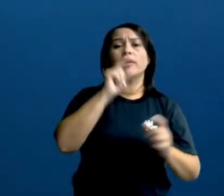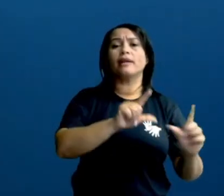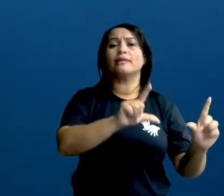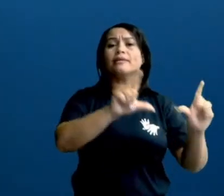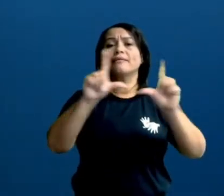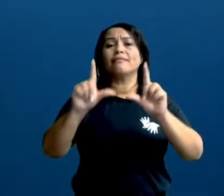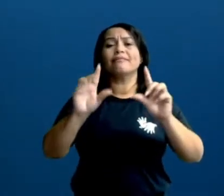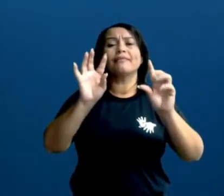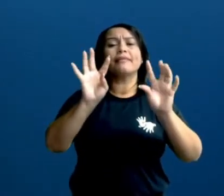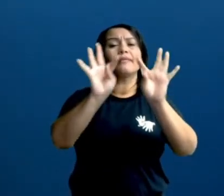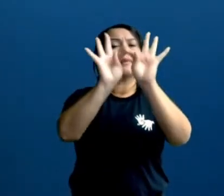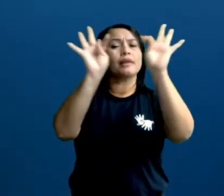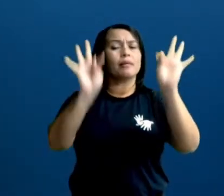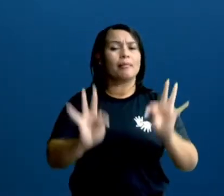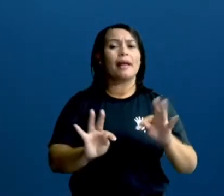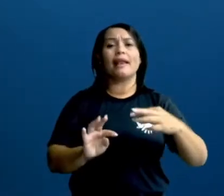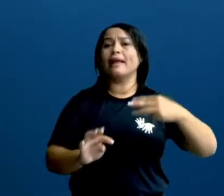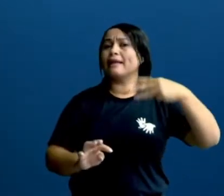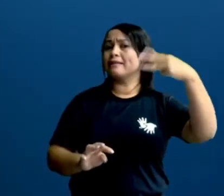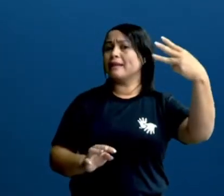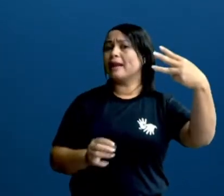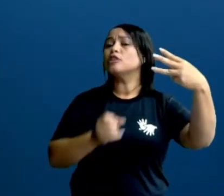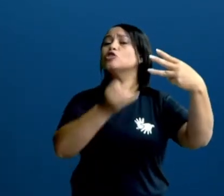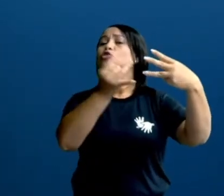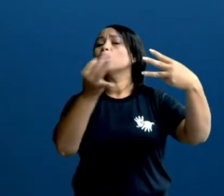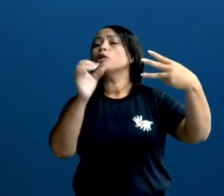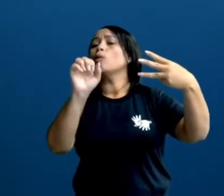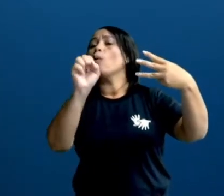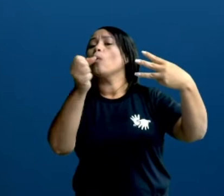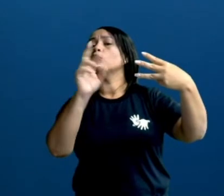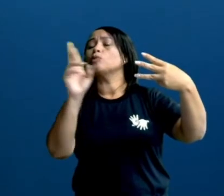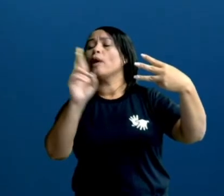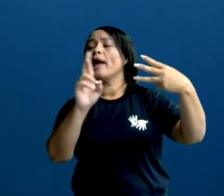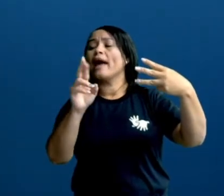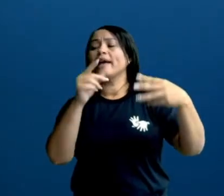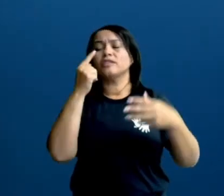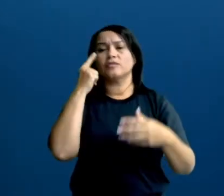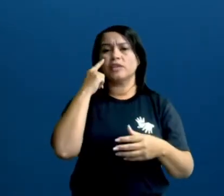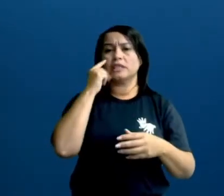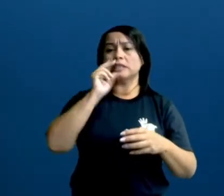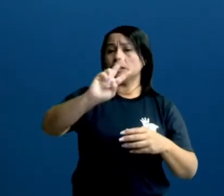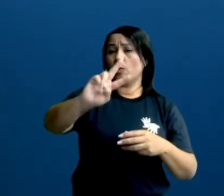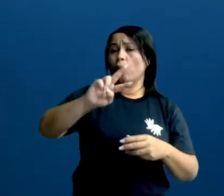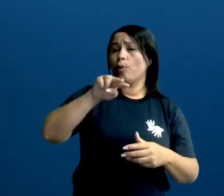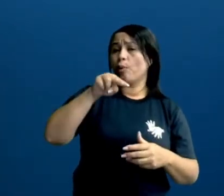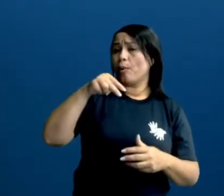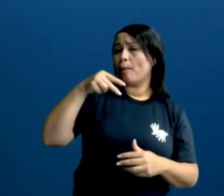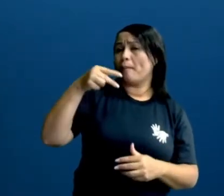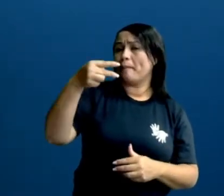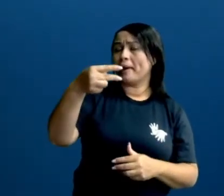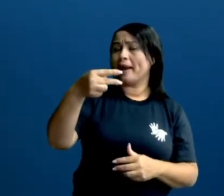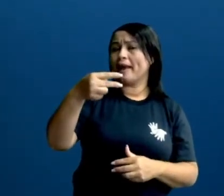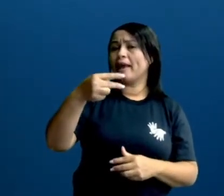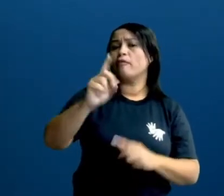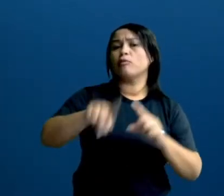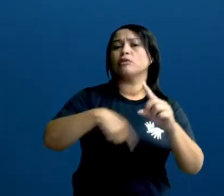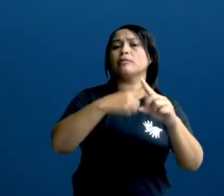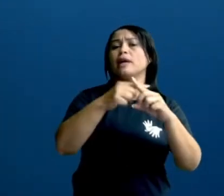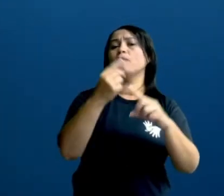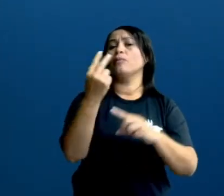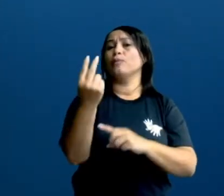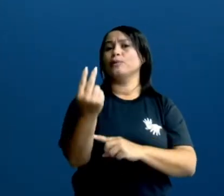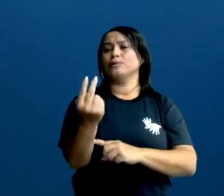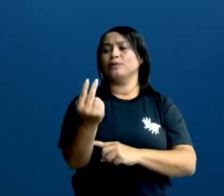tabelinha. 3 cadernos custou R$8. Então, se eu dobrei, eu vou fazer o quê? Vou multiplicar por